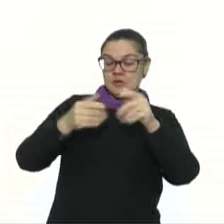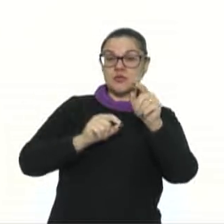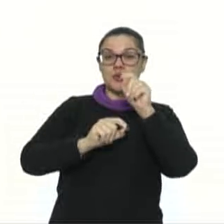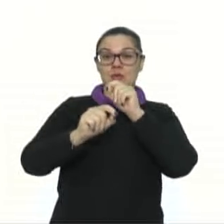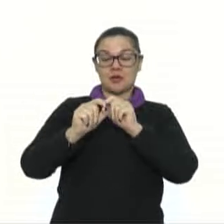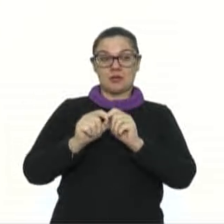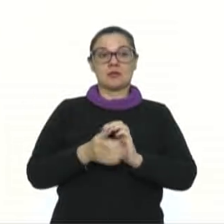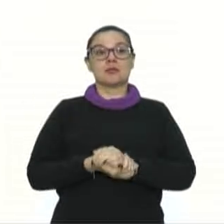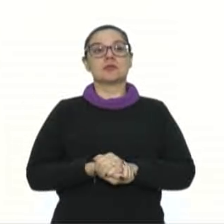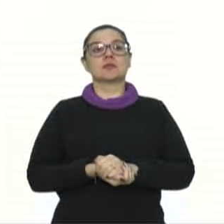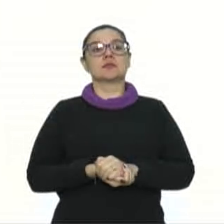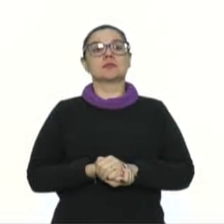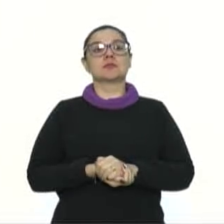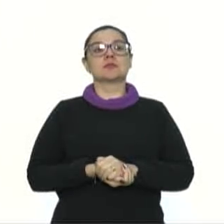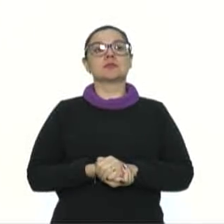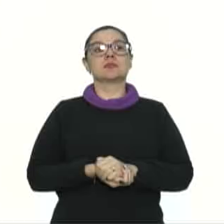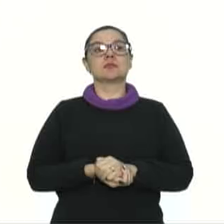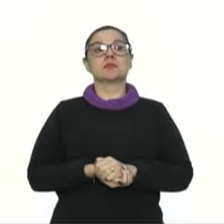como o